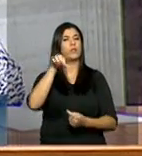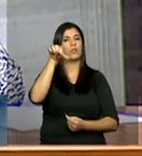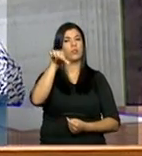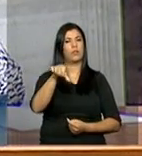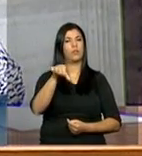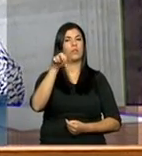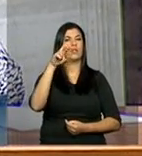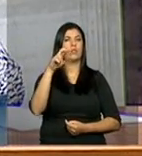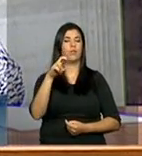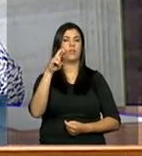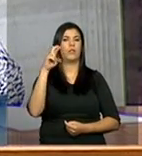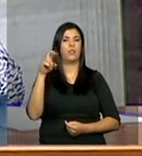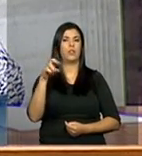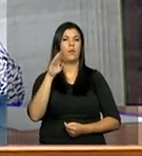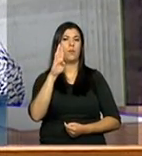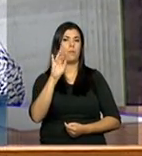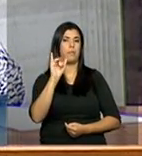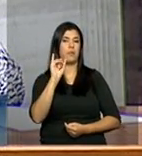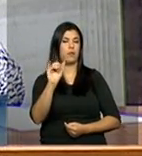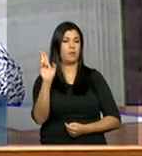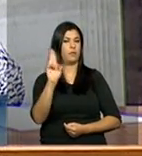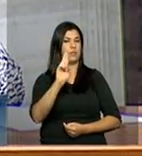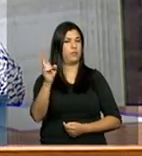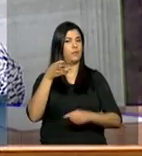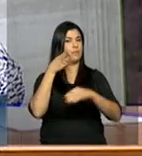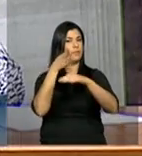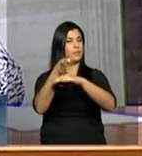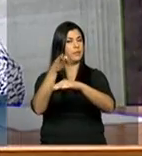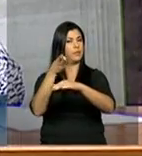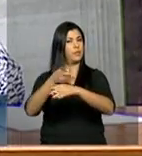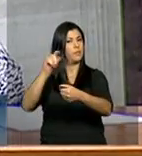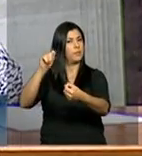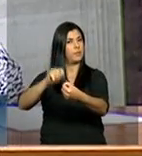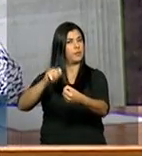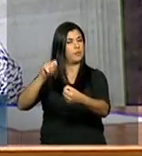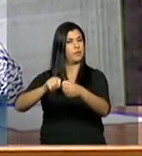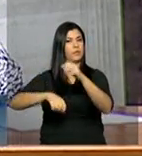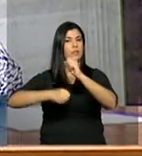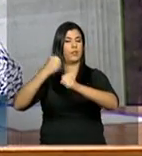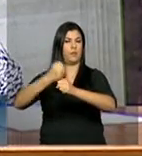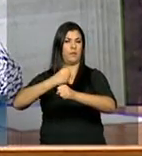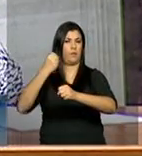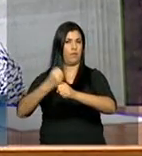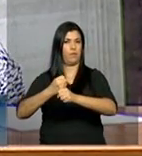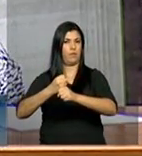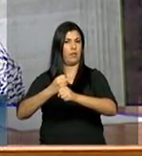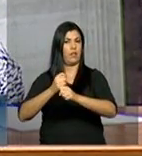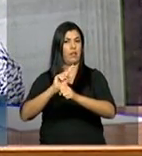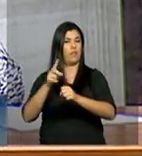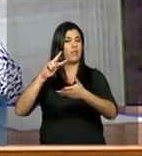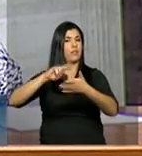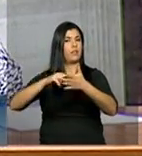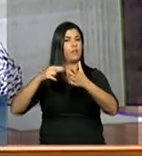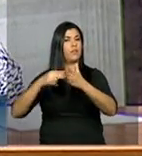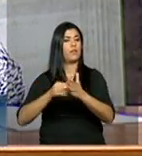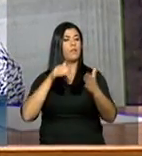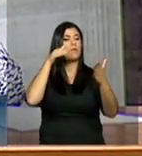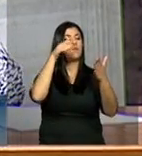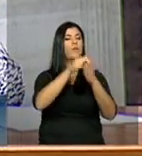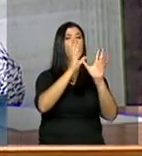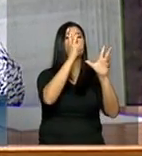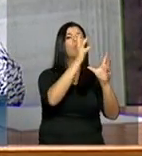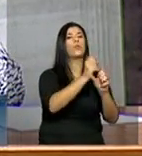bilhões de reais. Tá? É o que iria ser executado, não o que ia ser concluído. Como é que esses